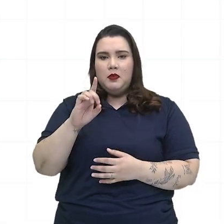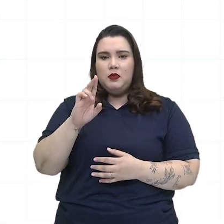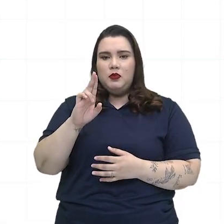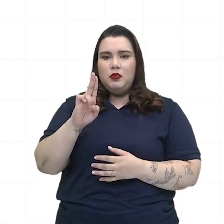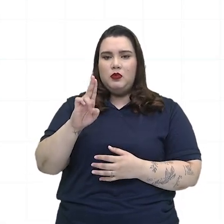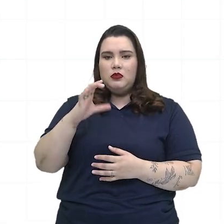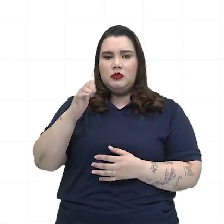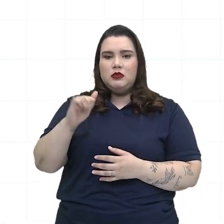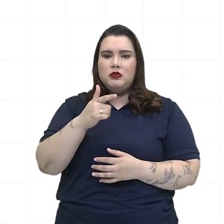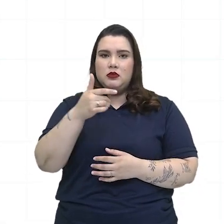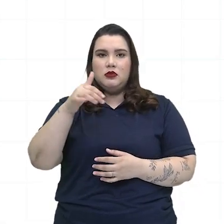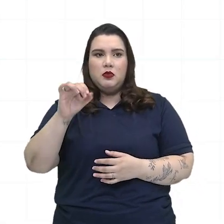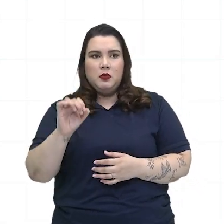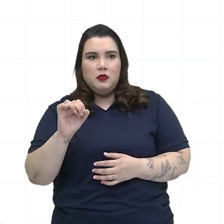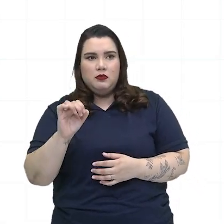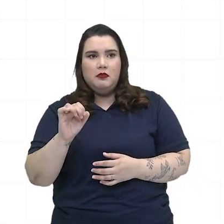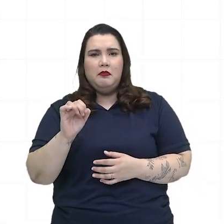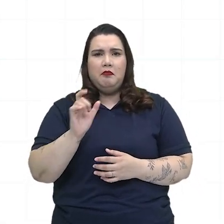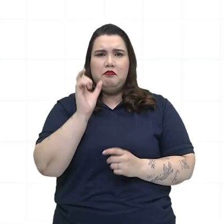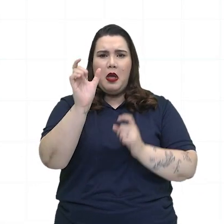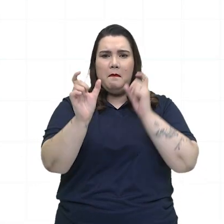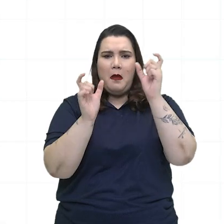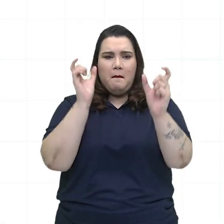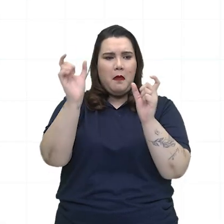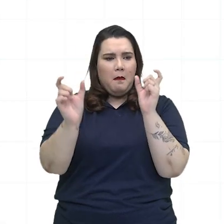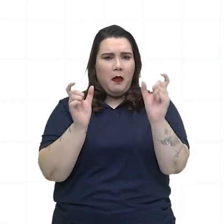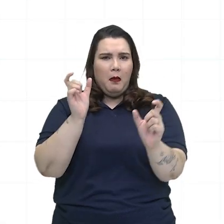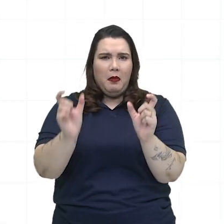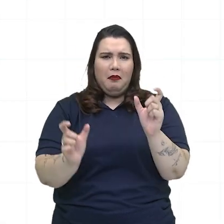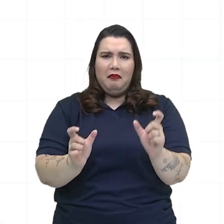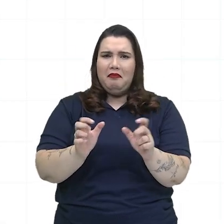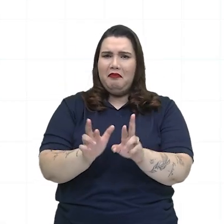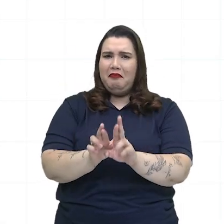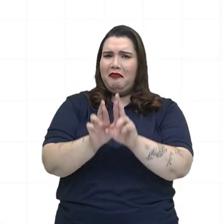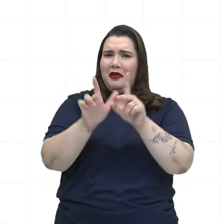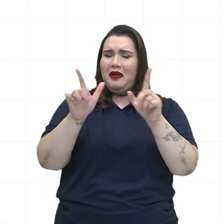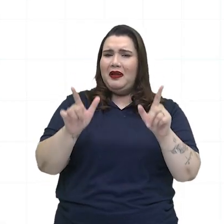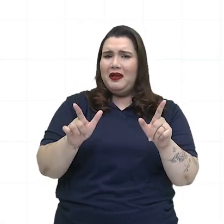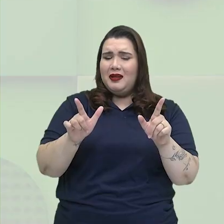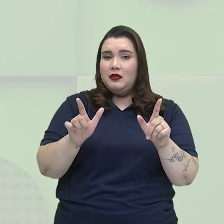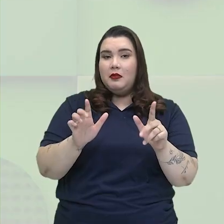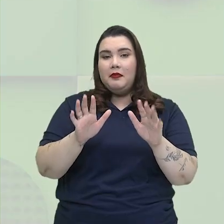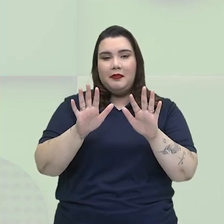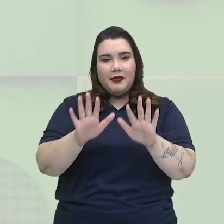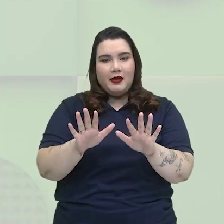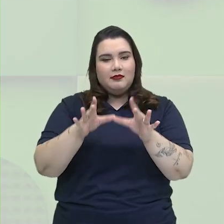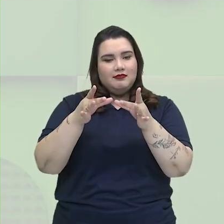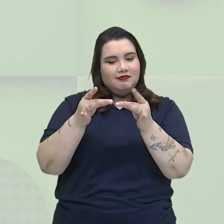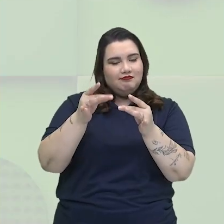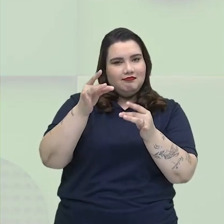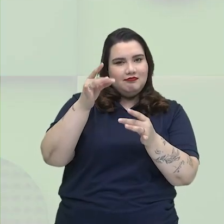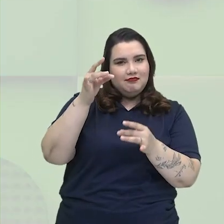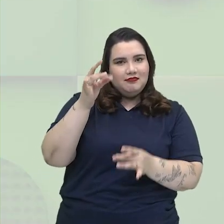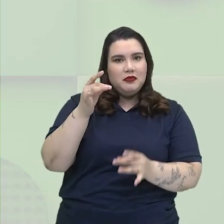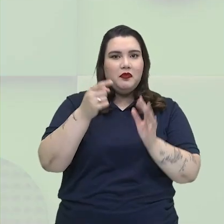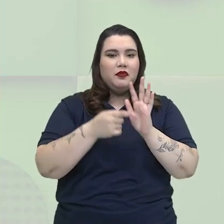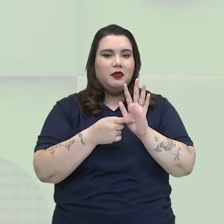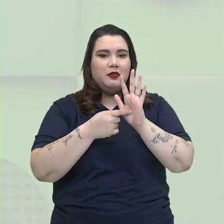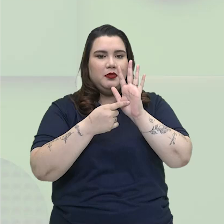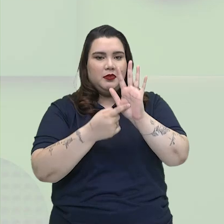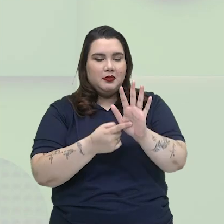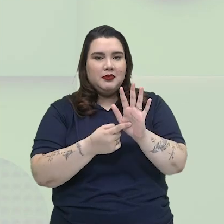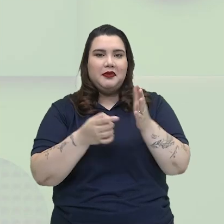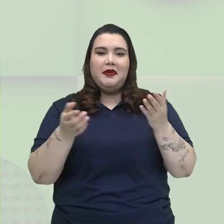professora, são muitos termos diferentes, mas nós vamos conhecer esses